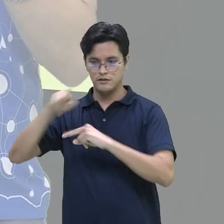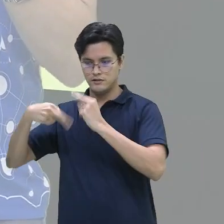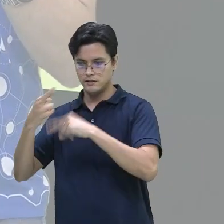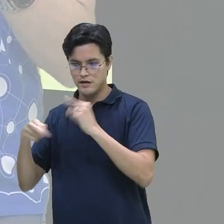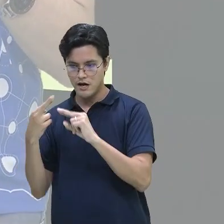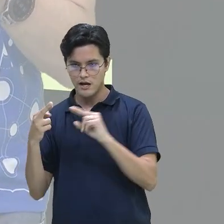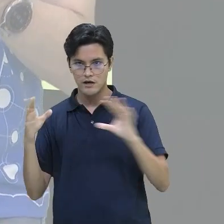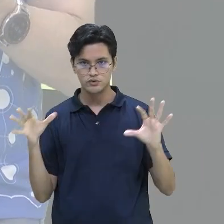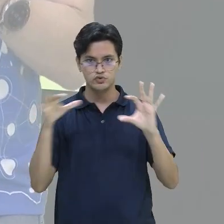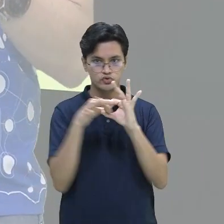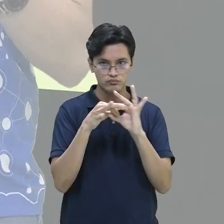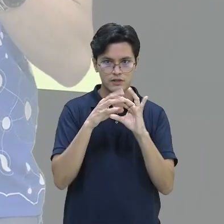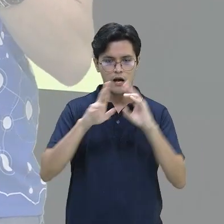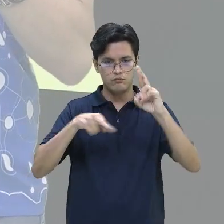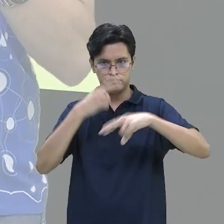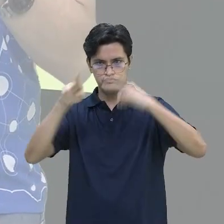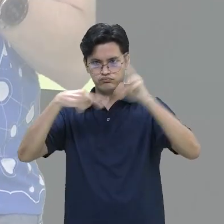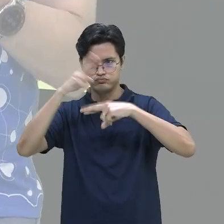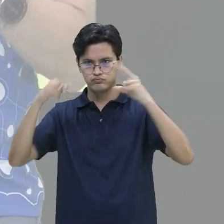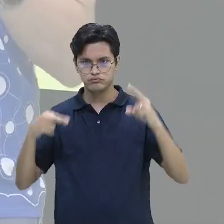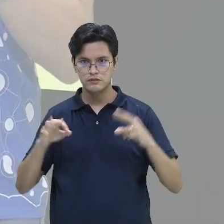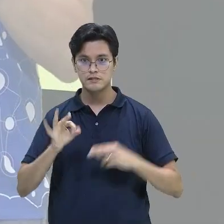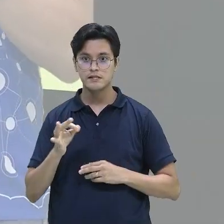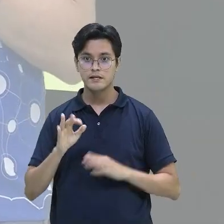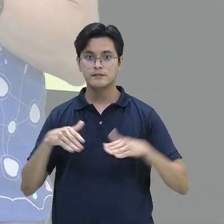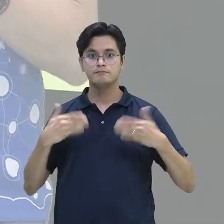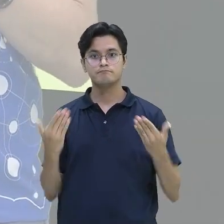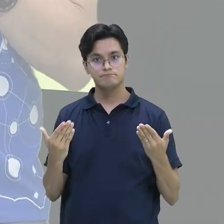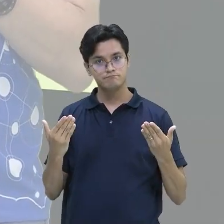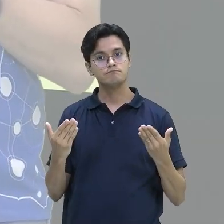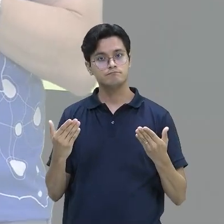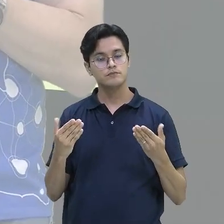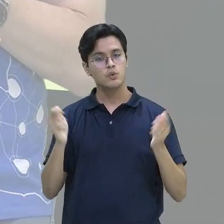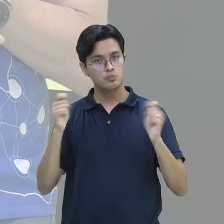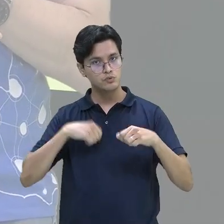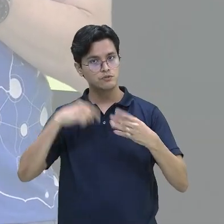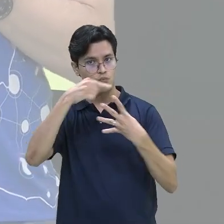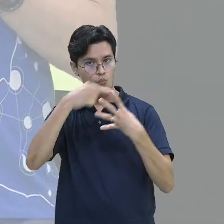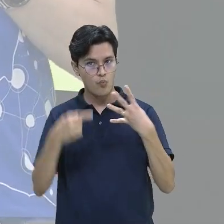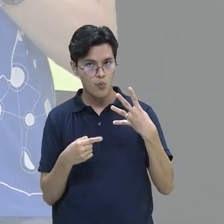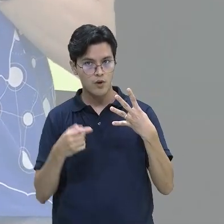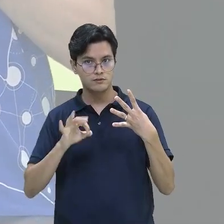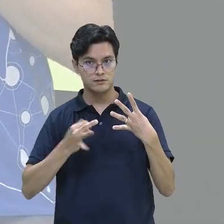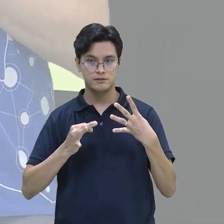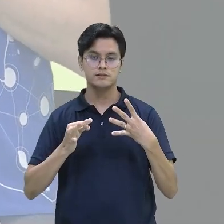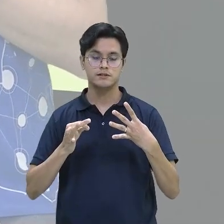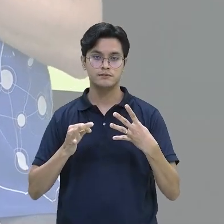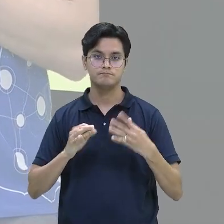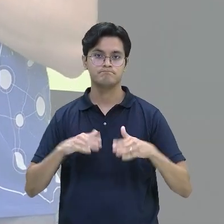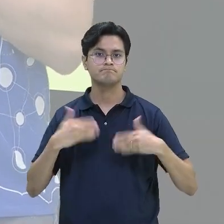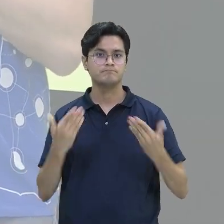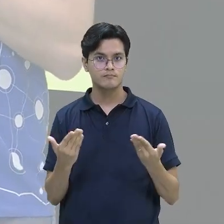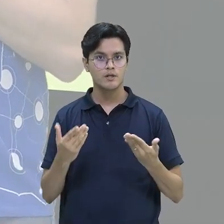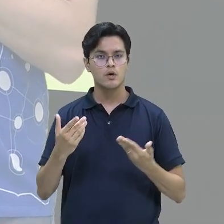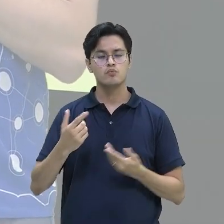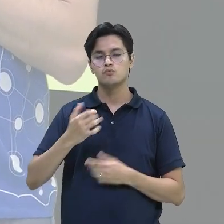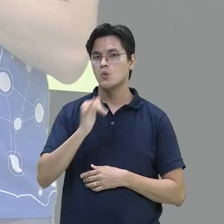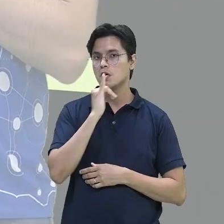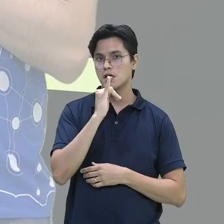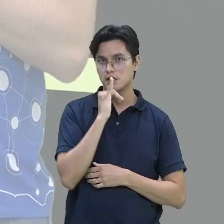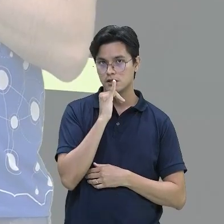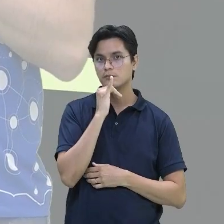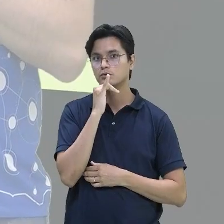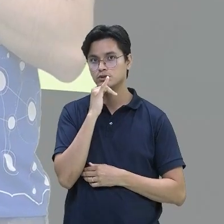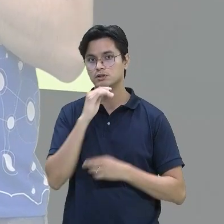temos a substância que fica na primária, na secundária, na terciária e na quaternária. Um exemplo de terciária é a